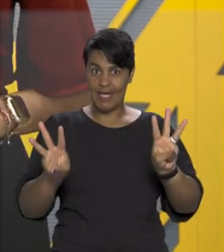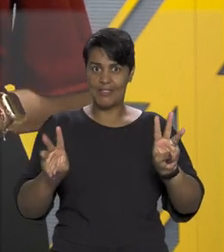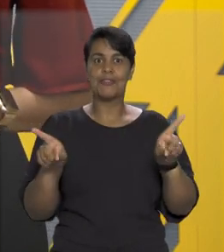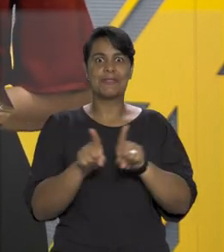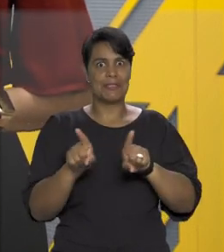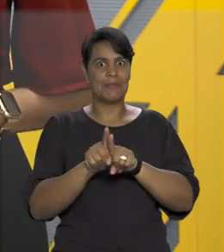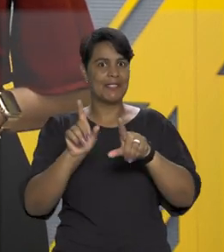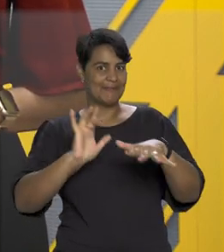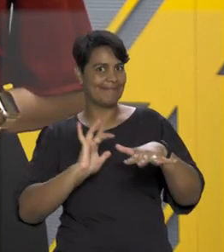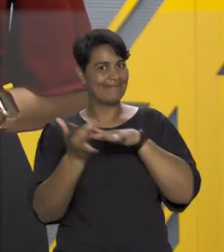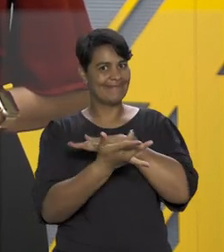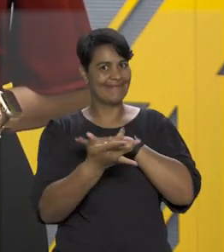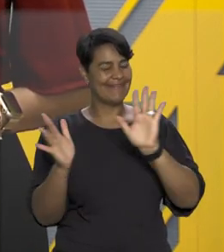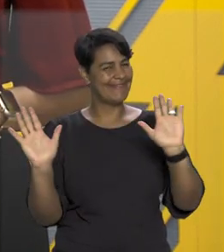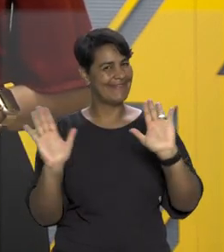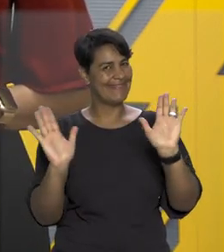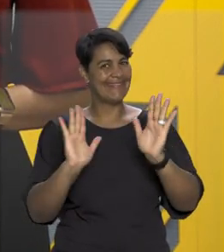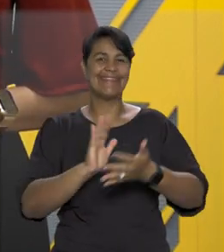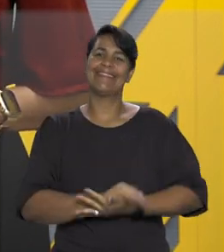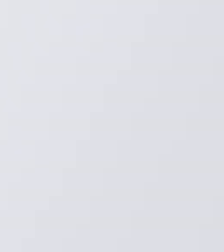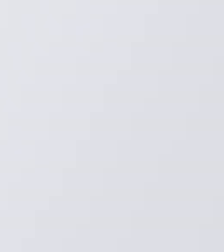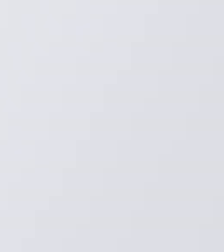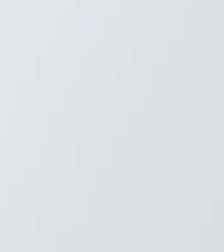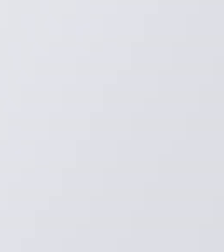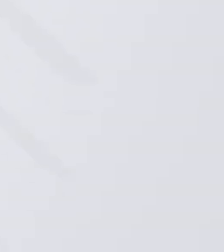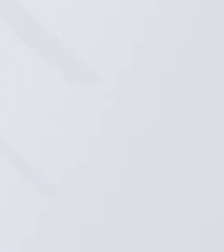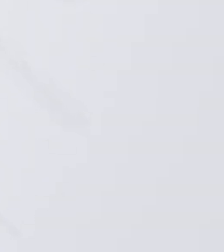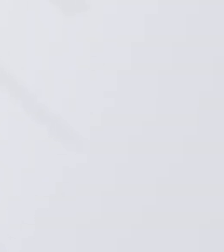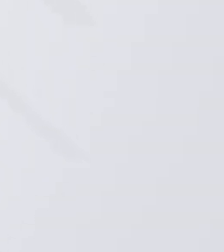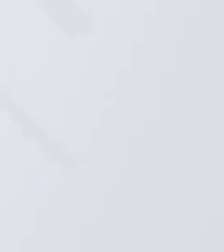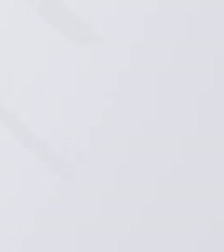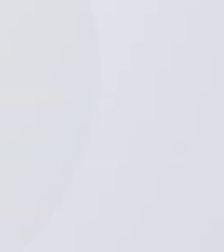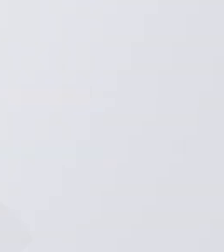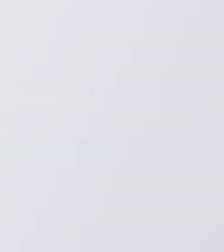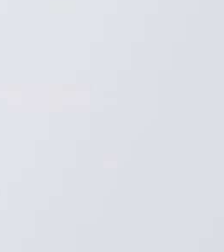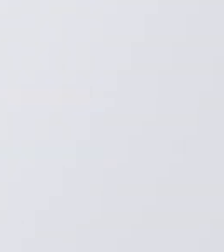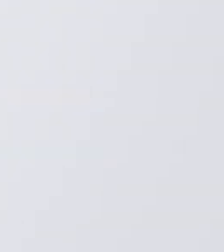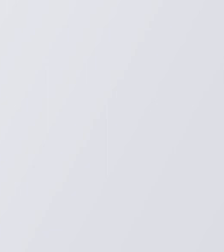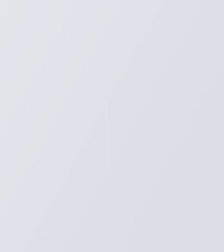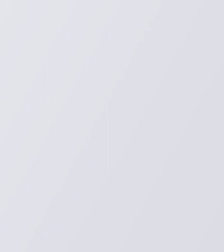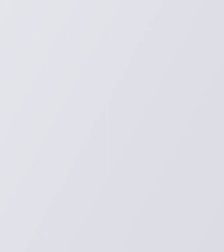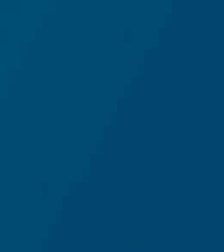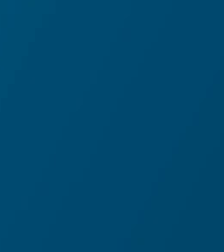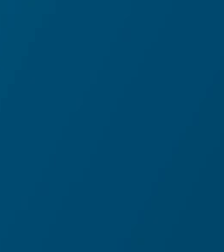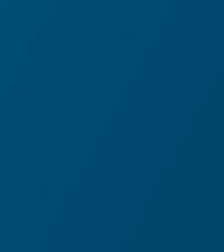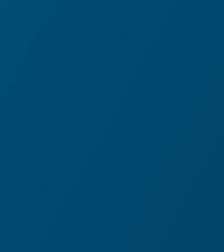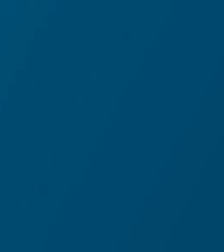e nas nossas redes sociais. Até a próxima!